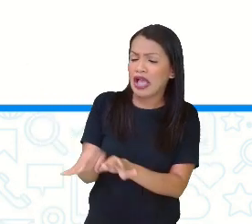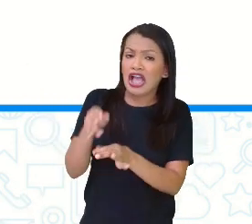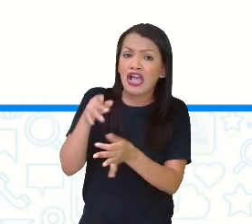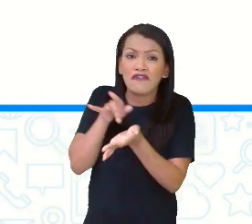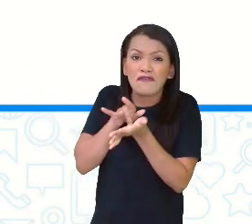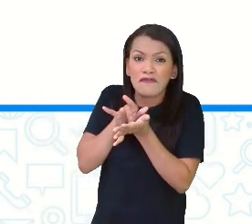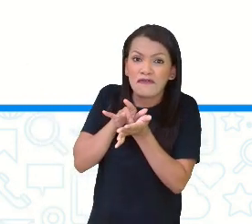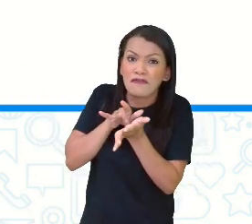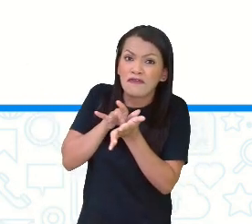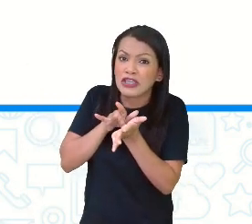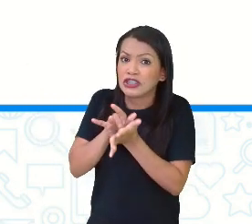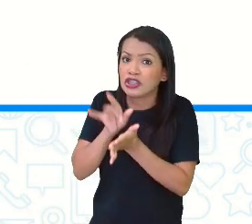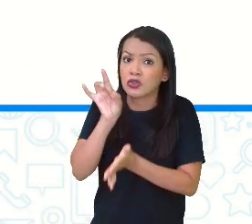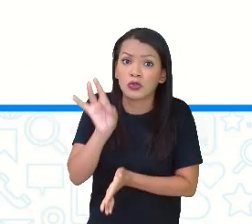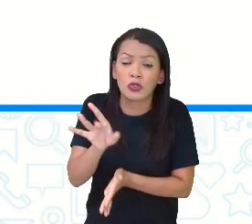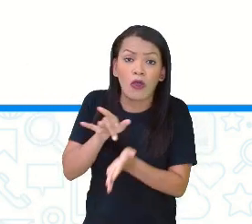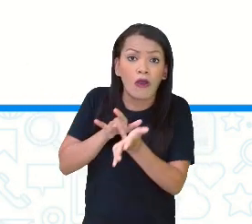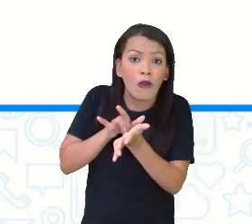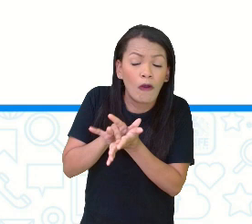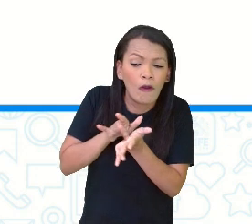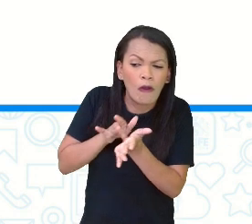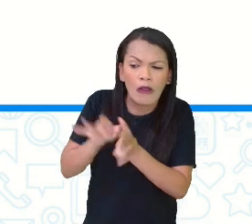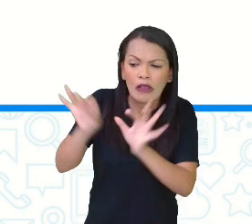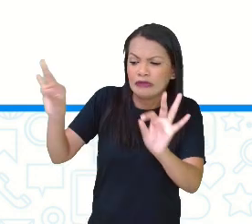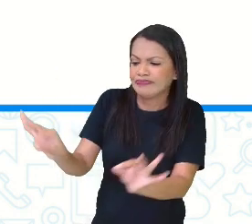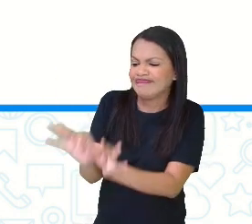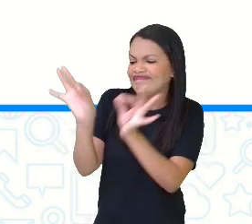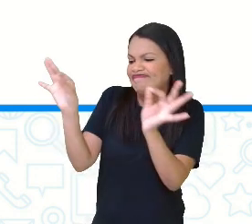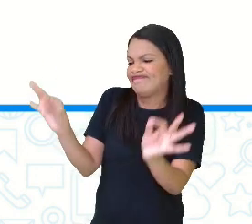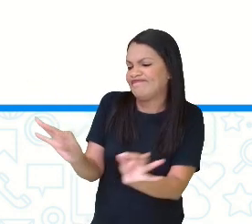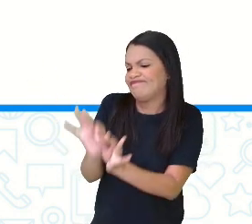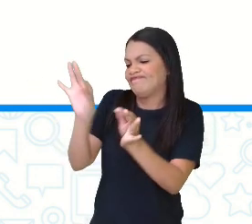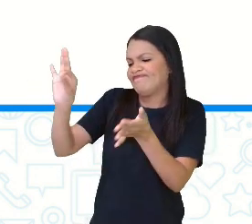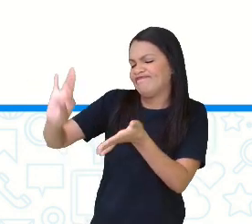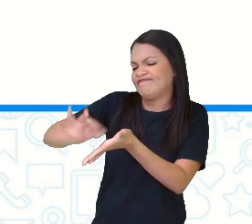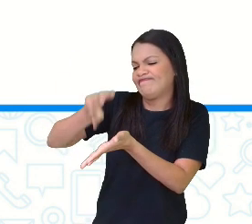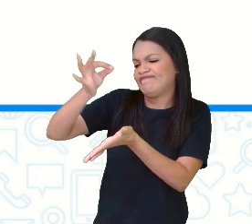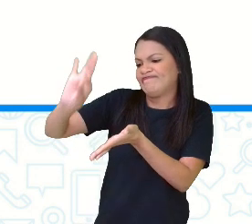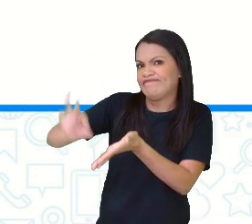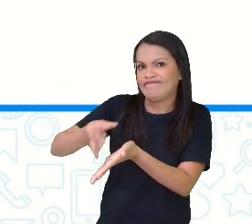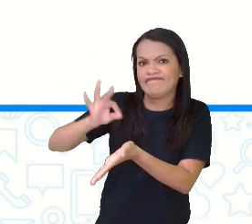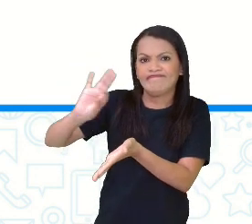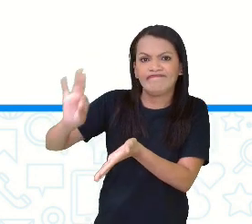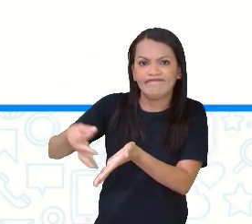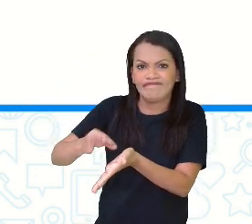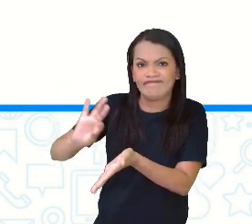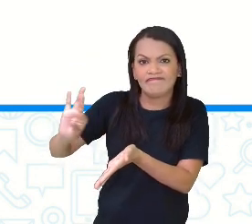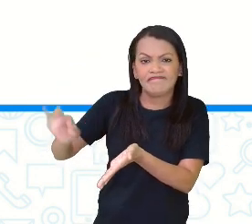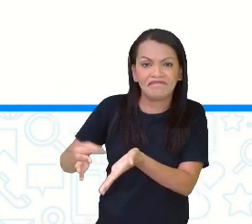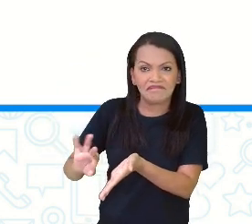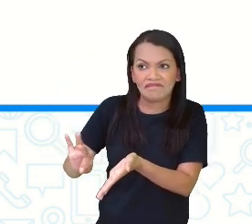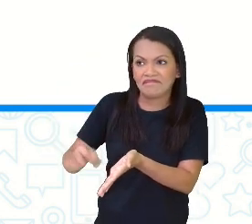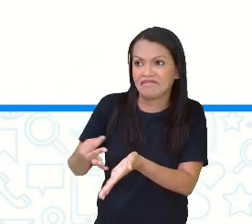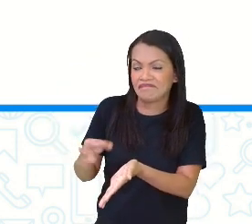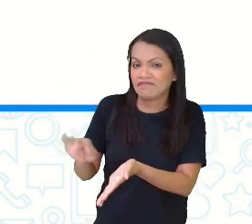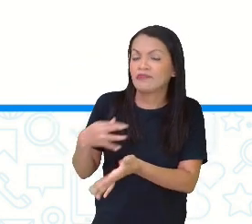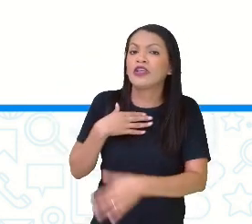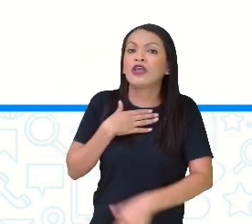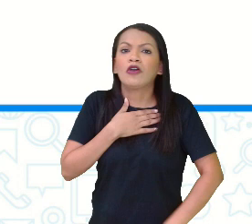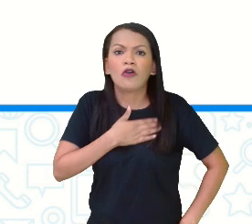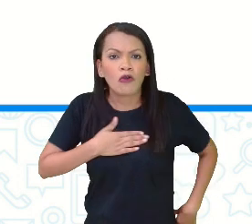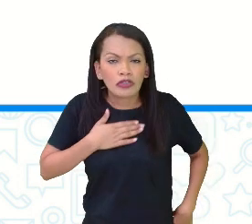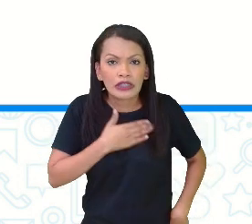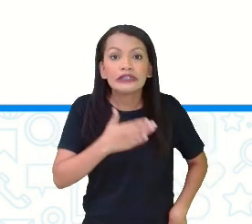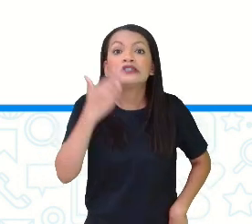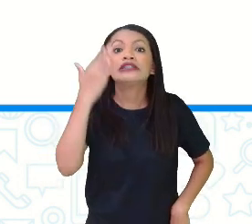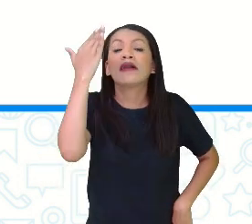fingiram entregar-se ao trabalho de tecer, embora não houvesse um só fio nas lançadeiras. Gostaria de saber